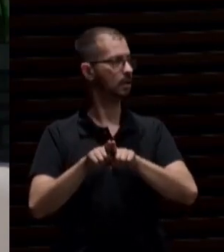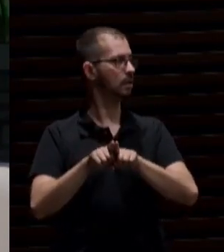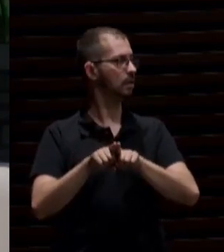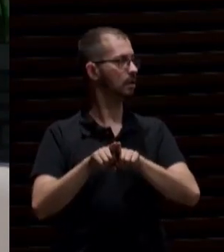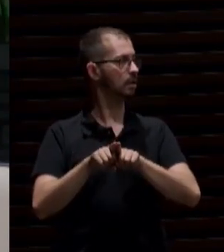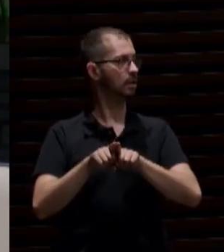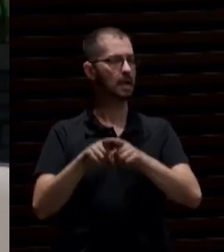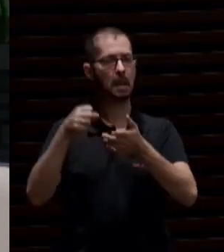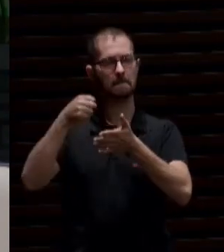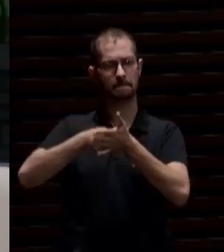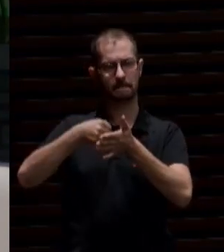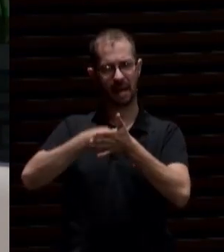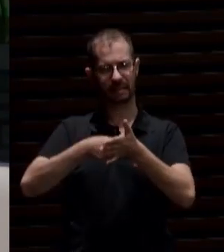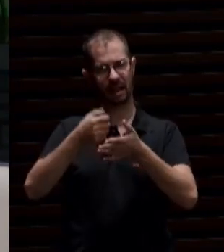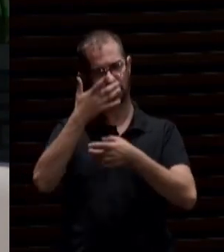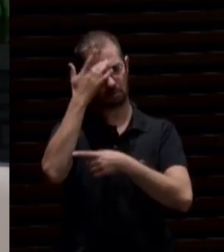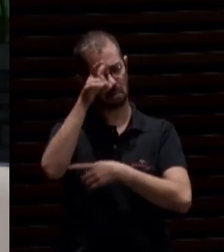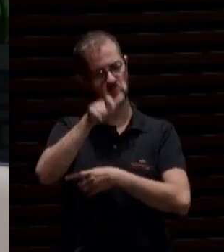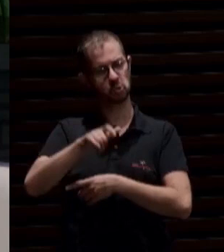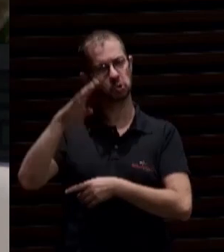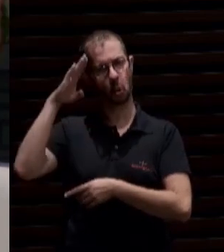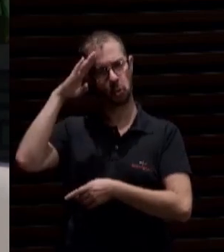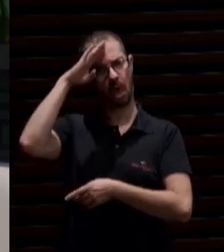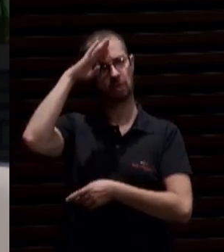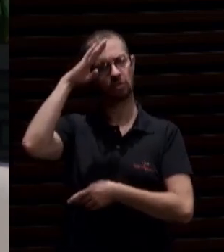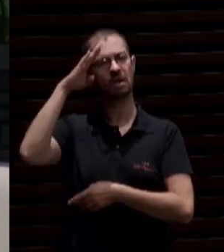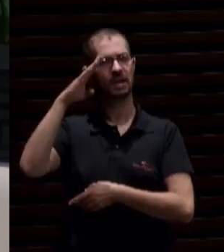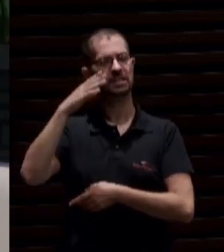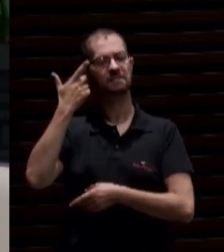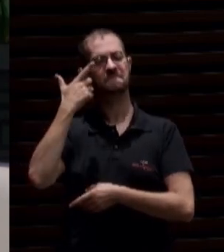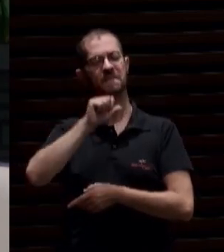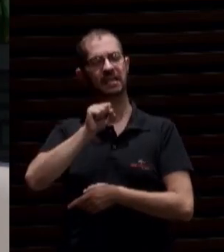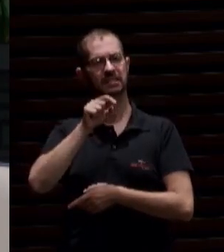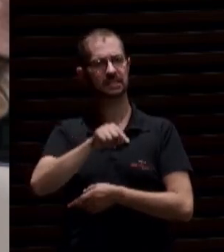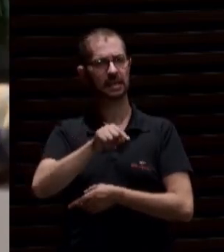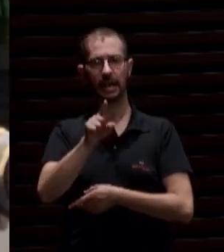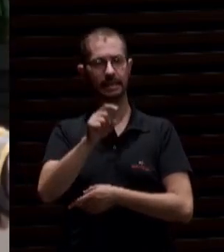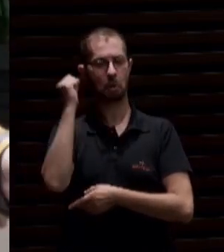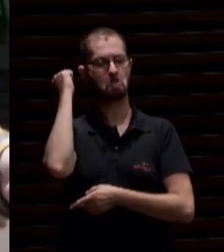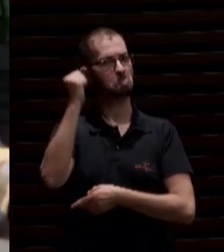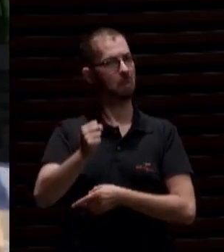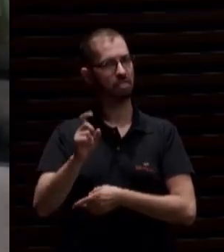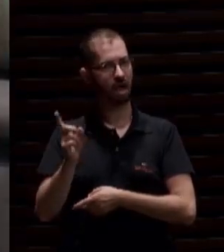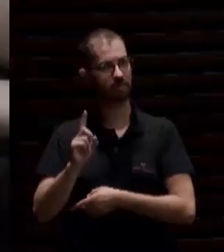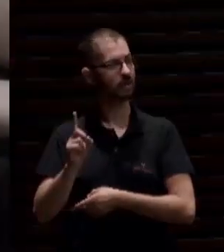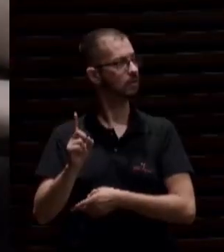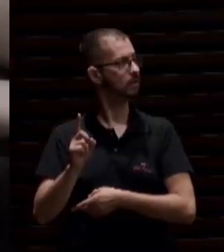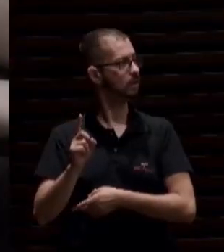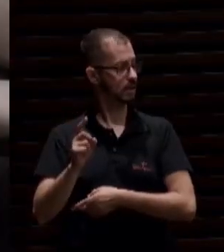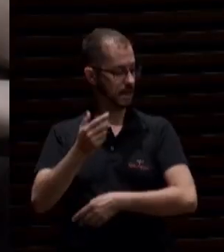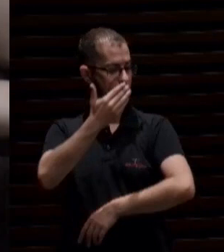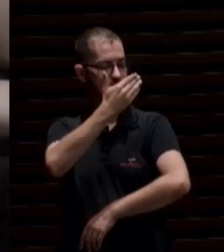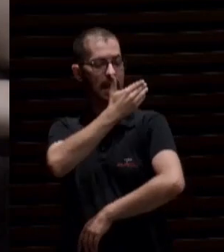contra alguma pessoa, contra algum soldado, eles venciam aquele soldado e não matavam ele. Eles arrancavam o